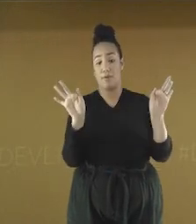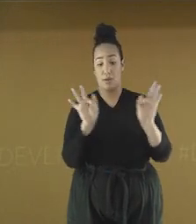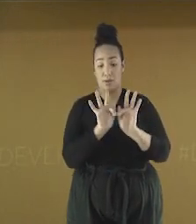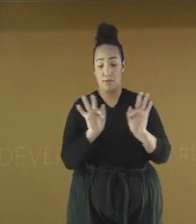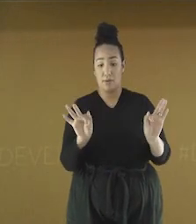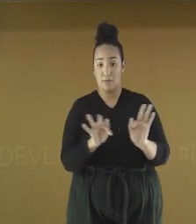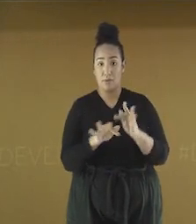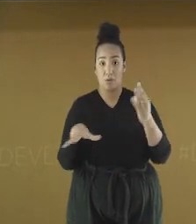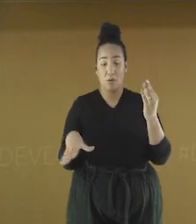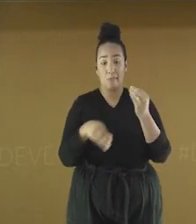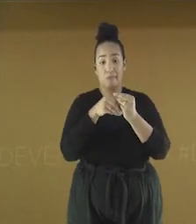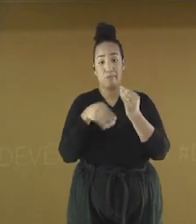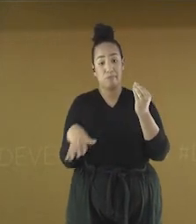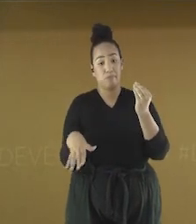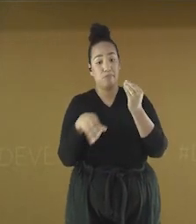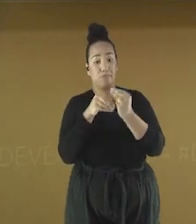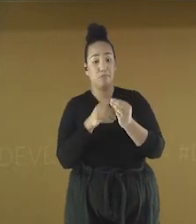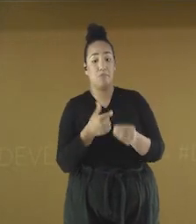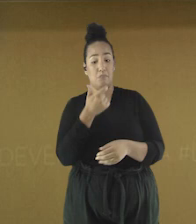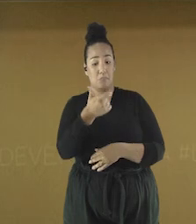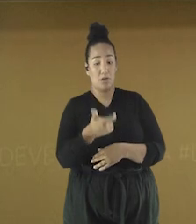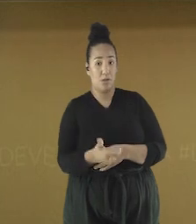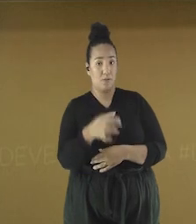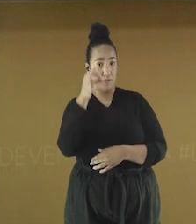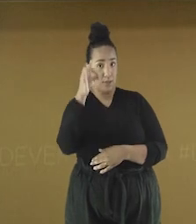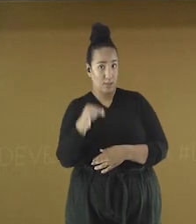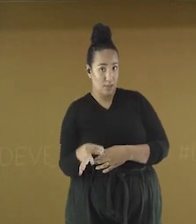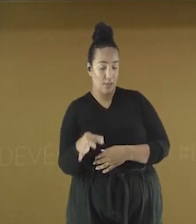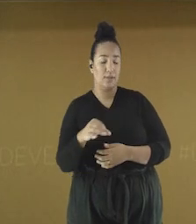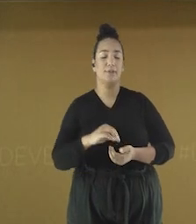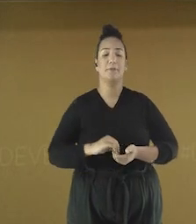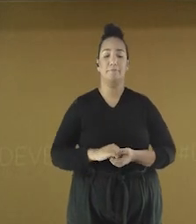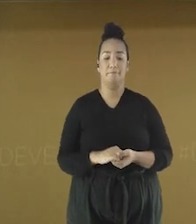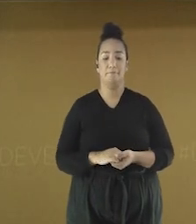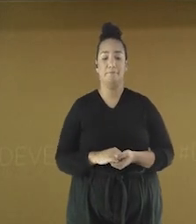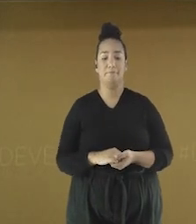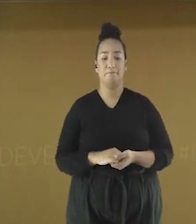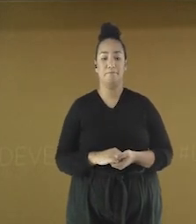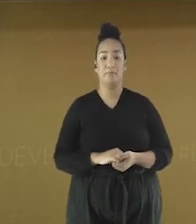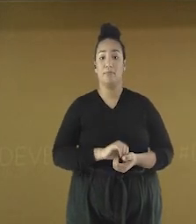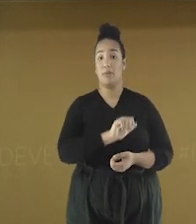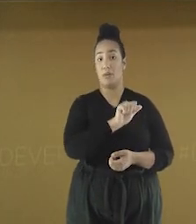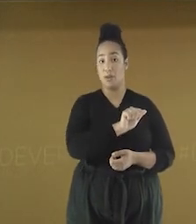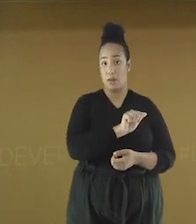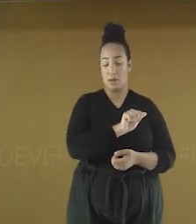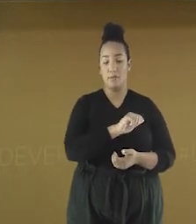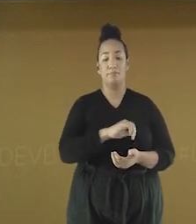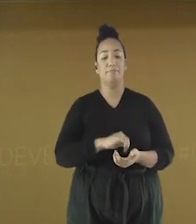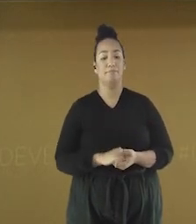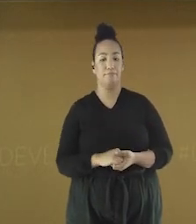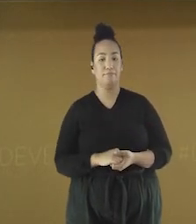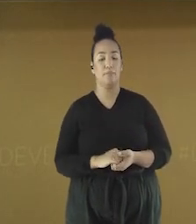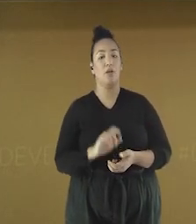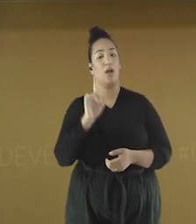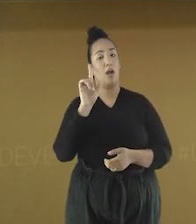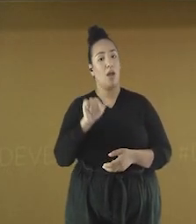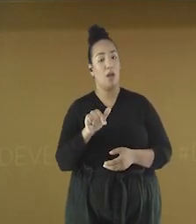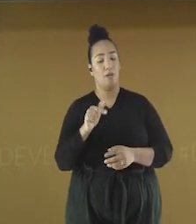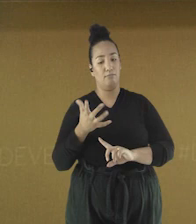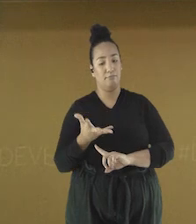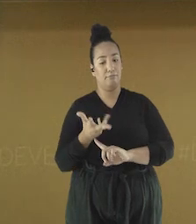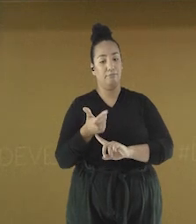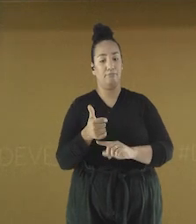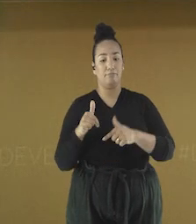Completem a afirmação a seguir, colocando as palavras corretas nos espaços adequados. A é uma forma